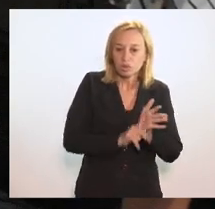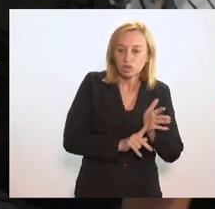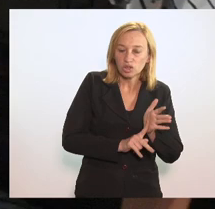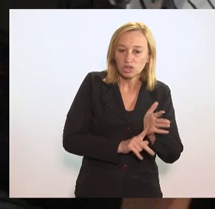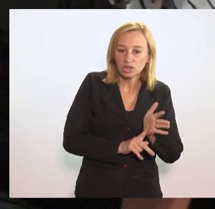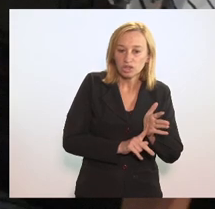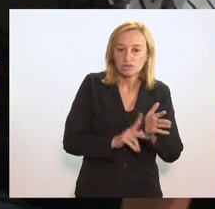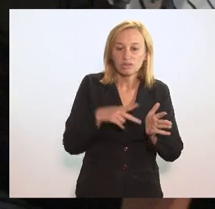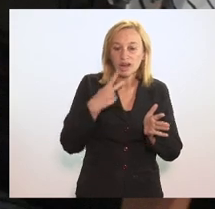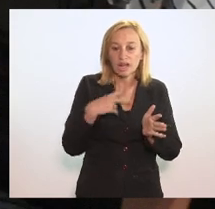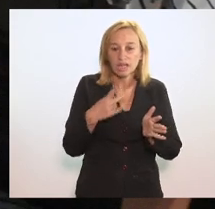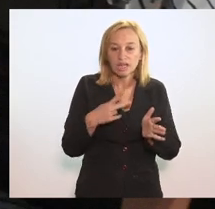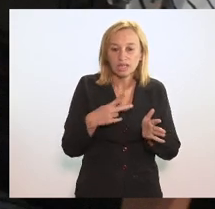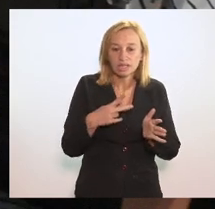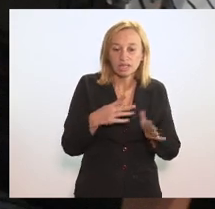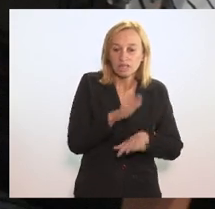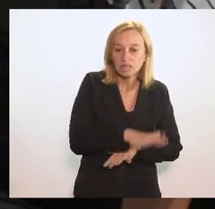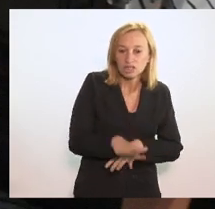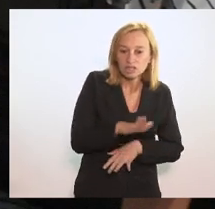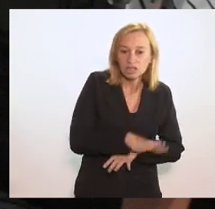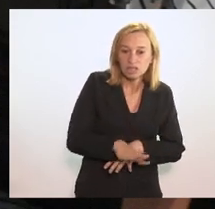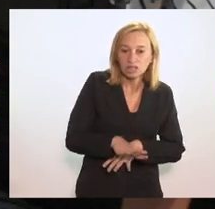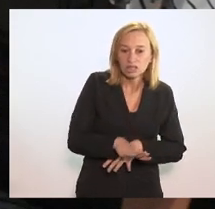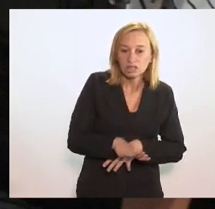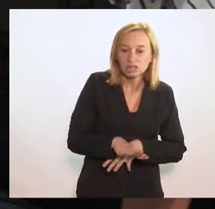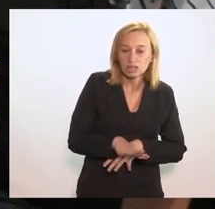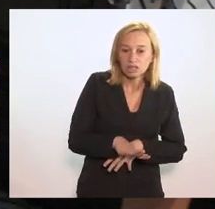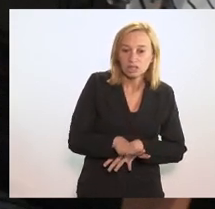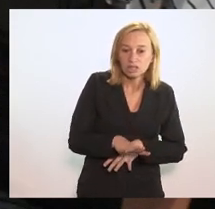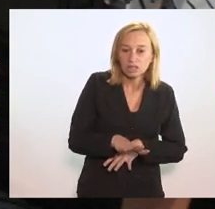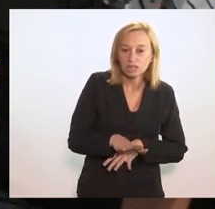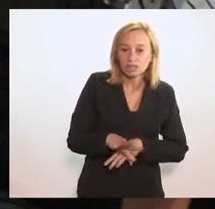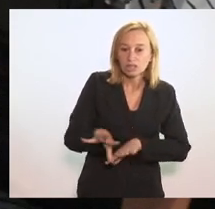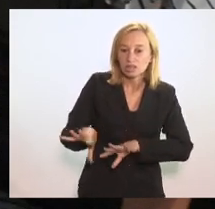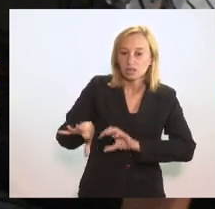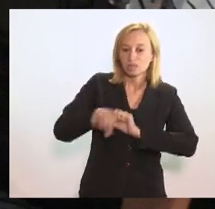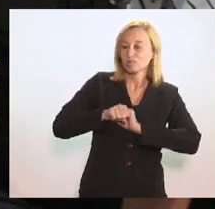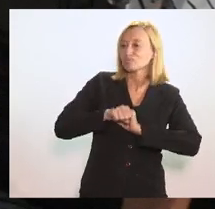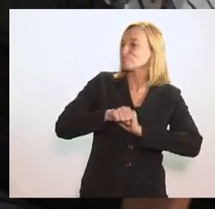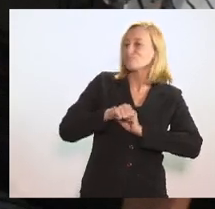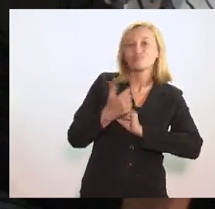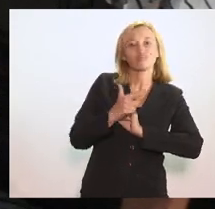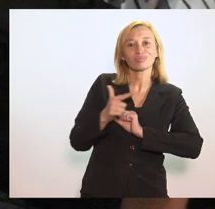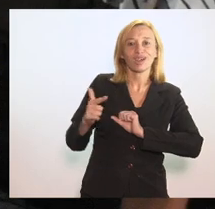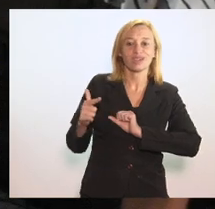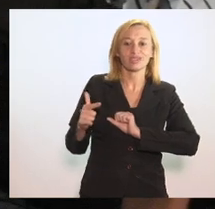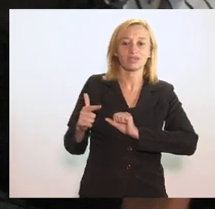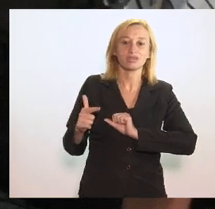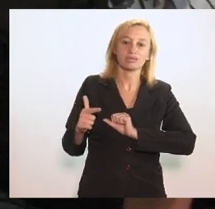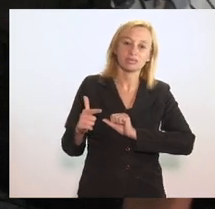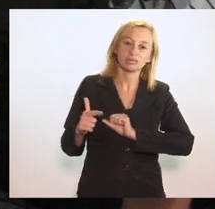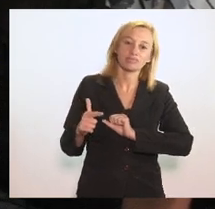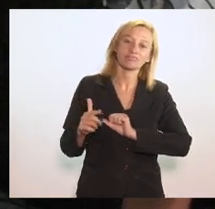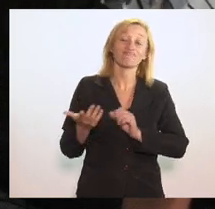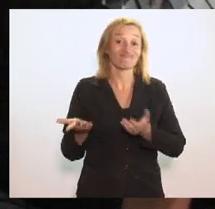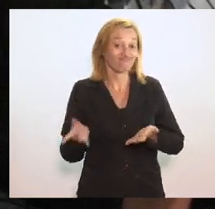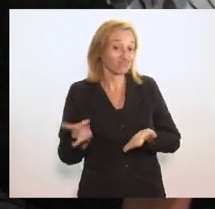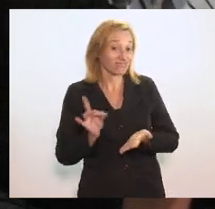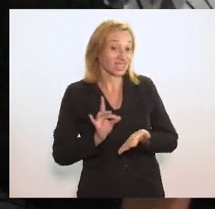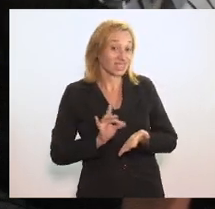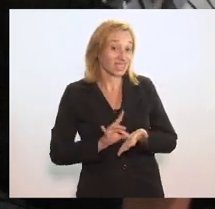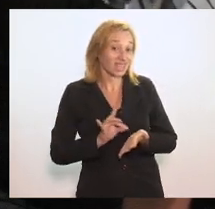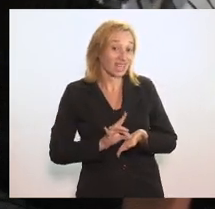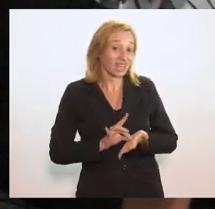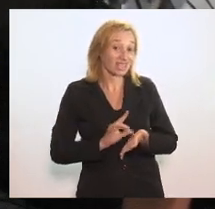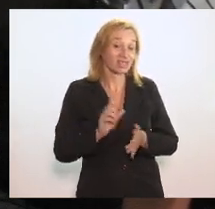é trazido que as crianças elas não têm índice de contaminação. Isso é uma verdade, mas é uma